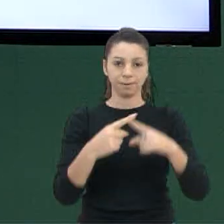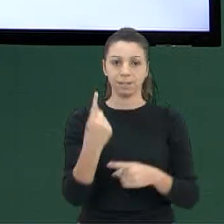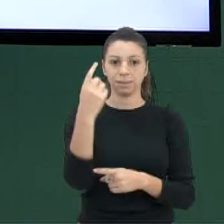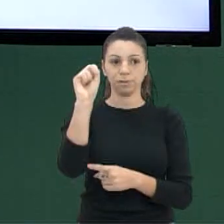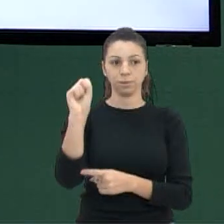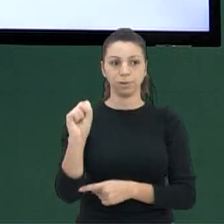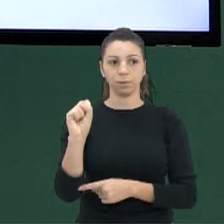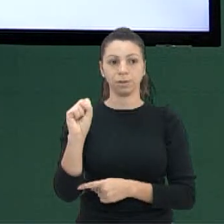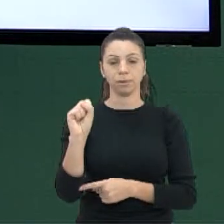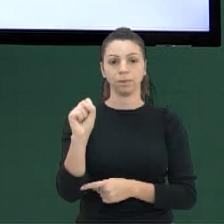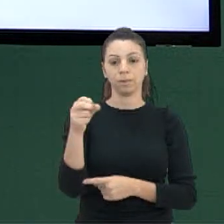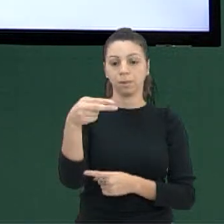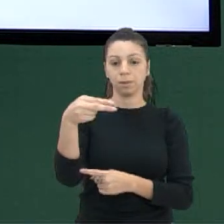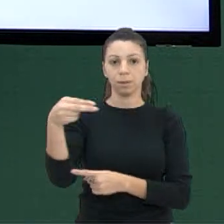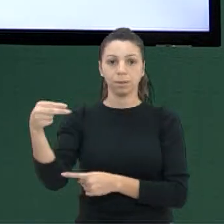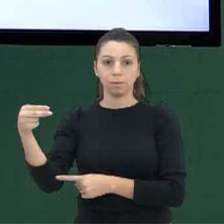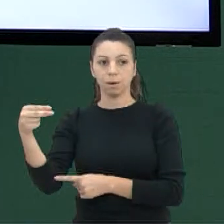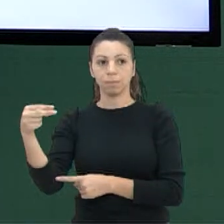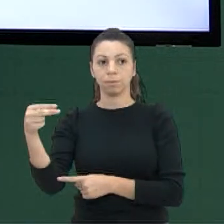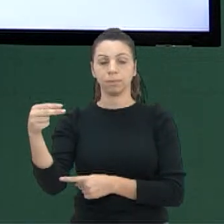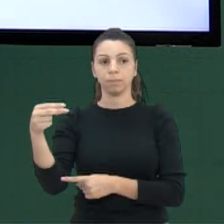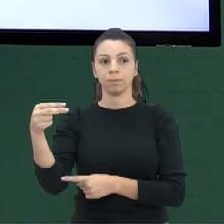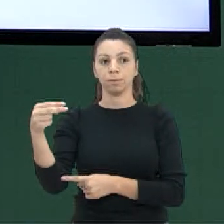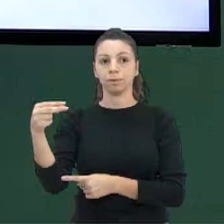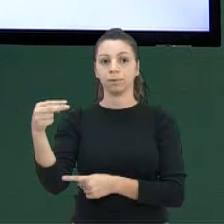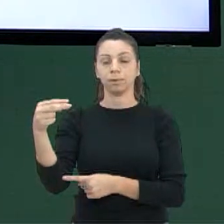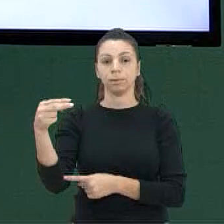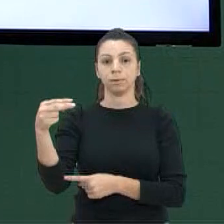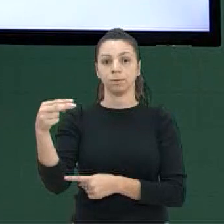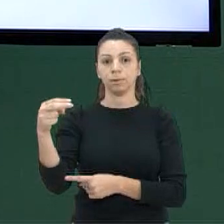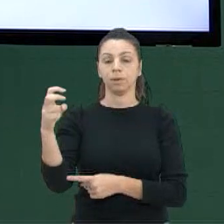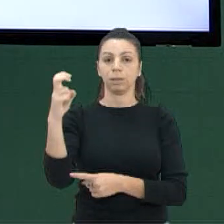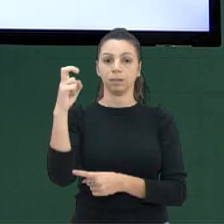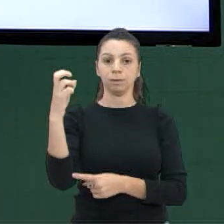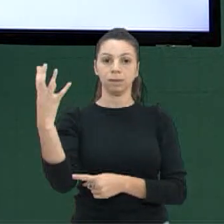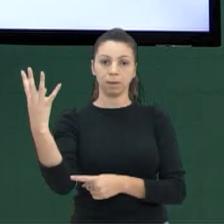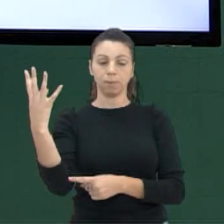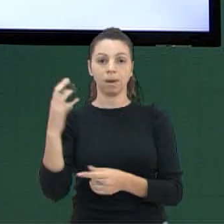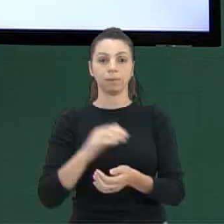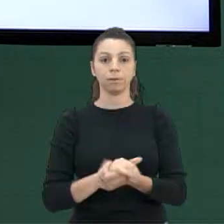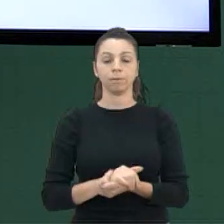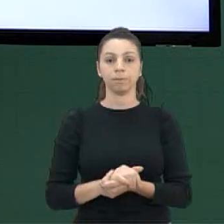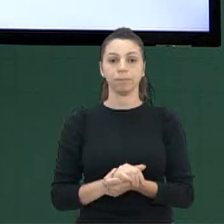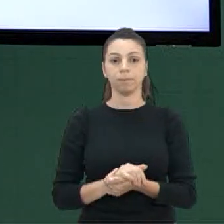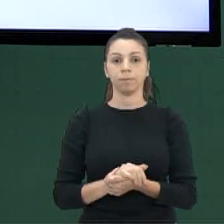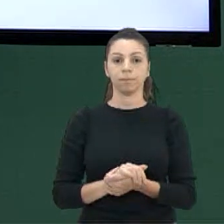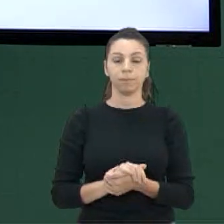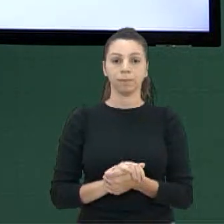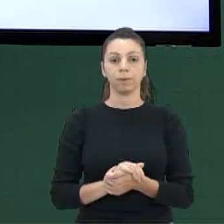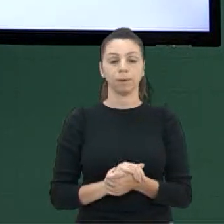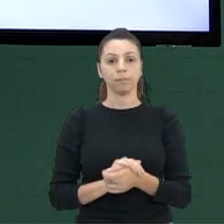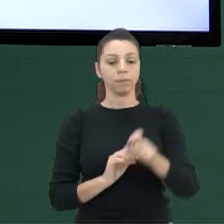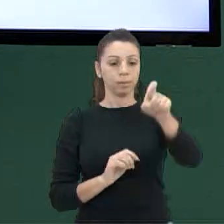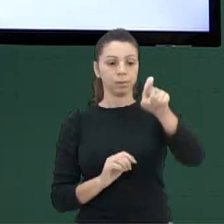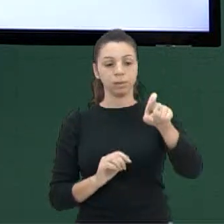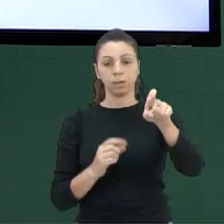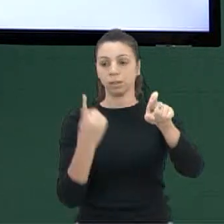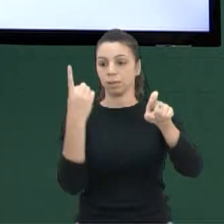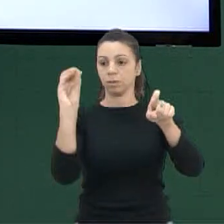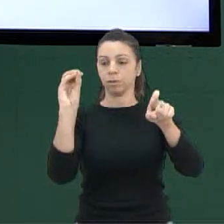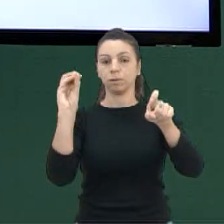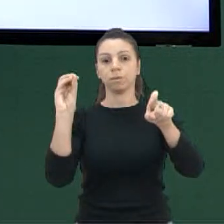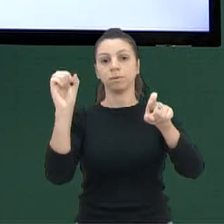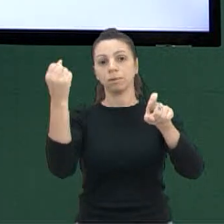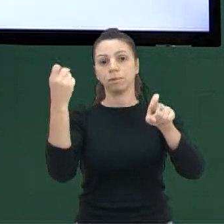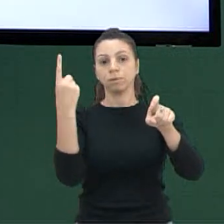O 18 eu vou fazer o quê? Colocar no lugar da letra, que vai dar 54. Dizemos que 54 é o